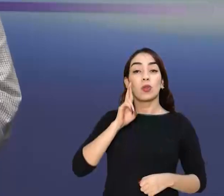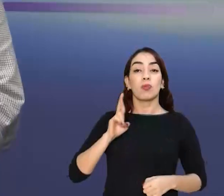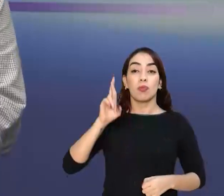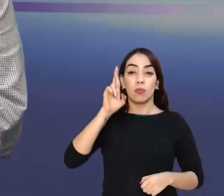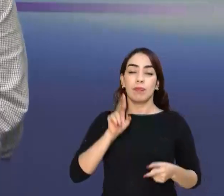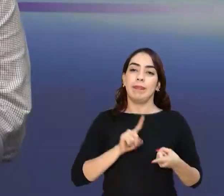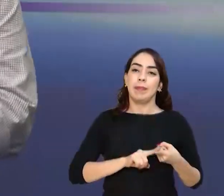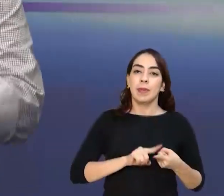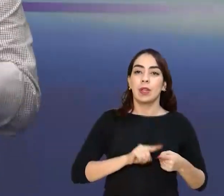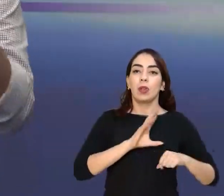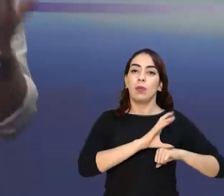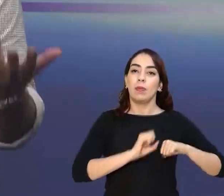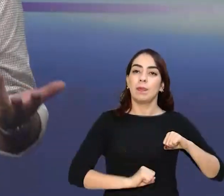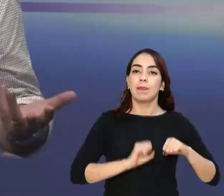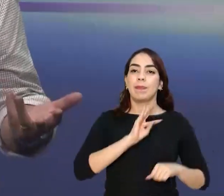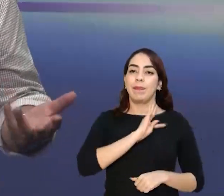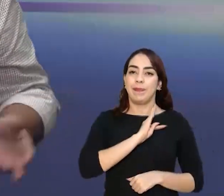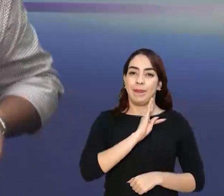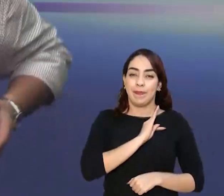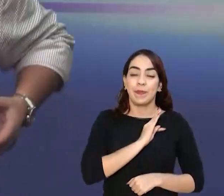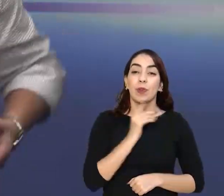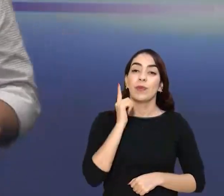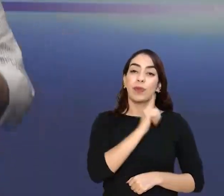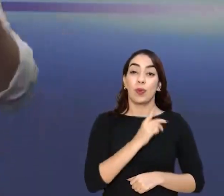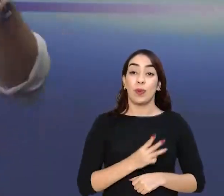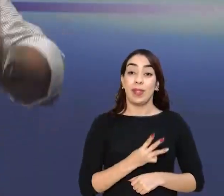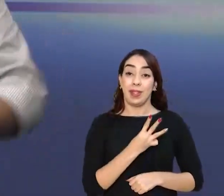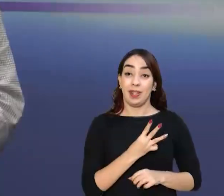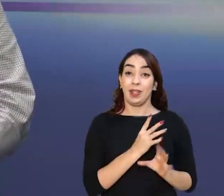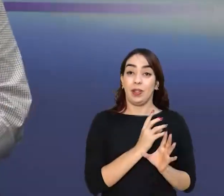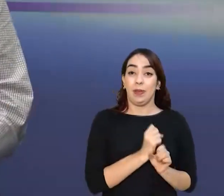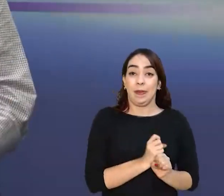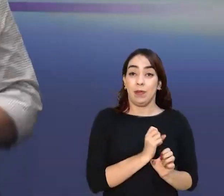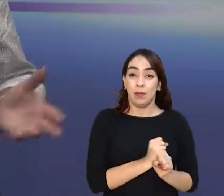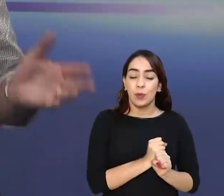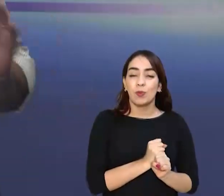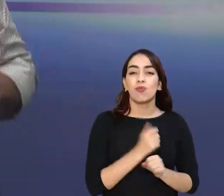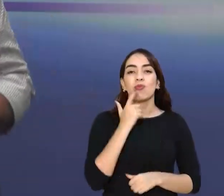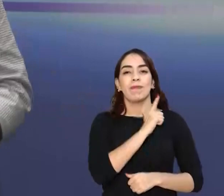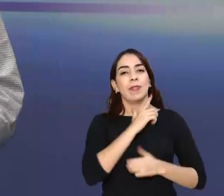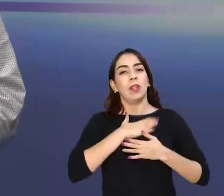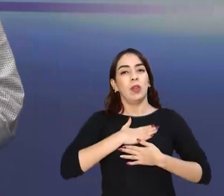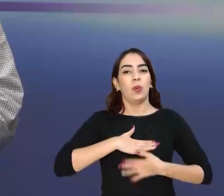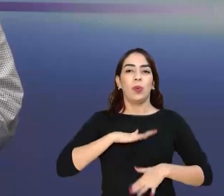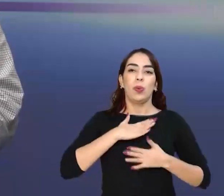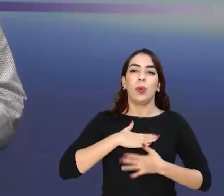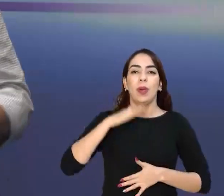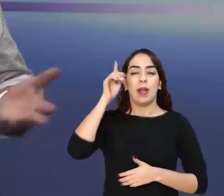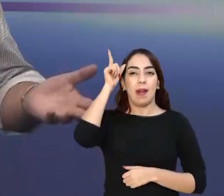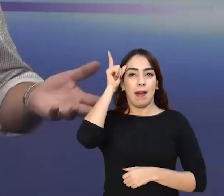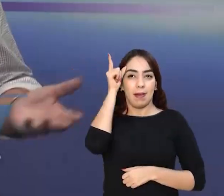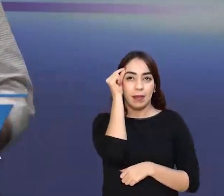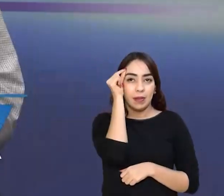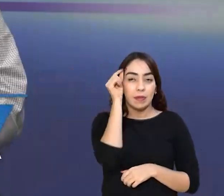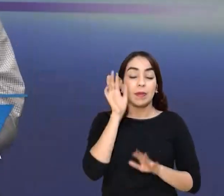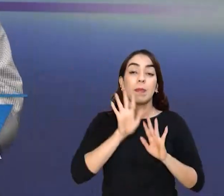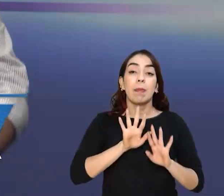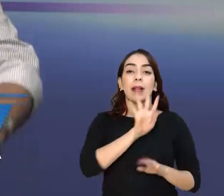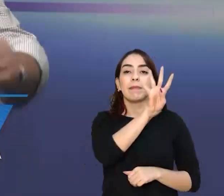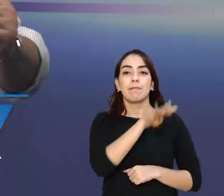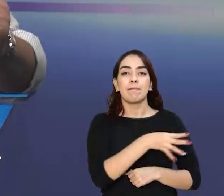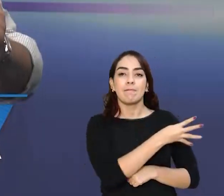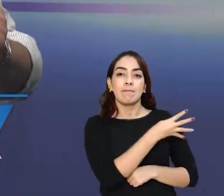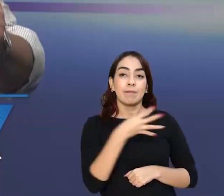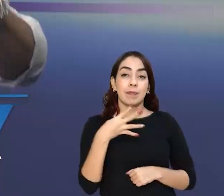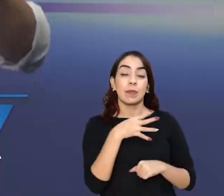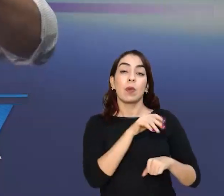comissão técnica, de mais 3 pontos que o deixaria numa situação mais confortável na tabela. Mesmo assim, o